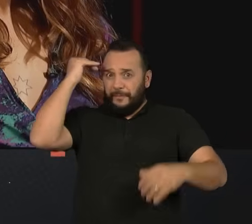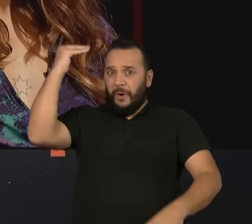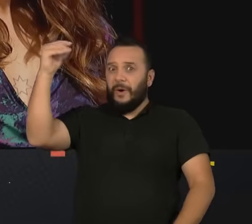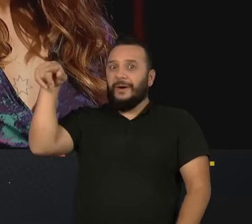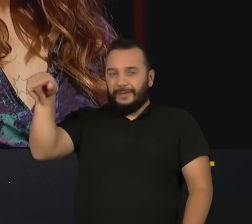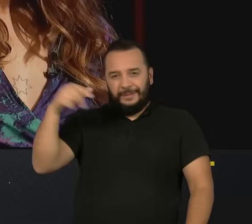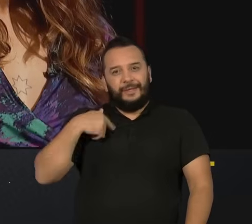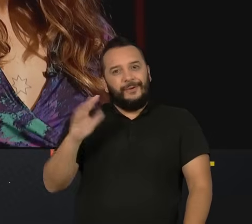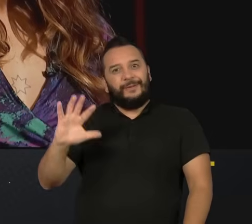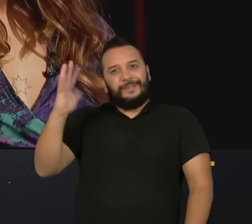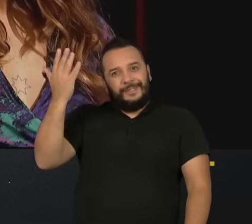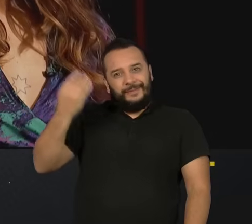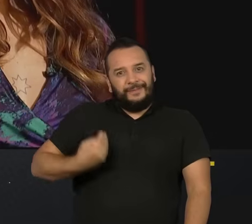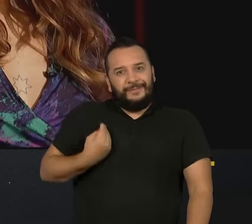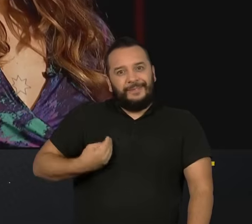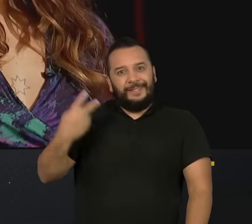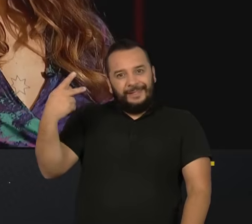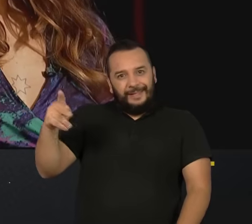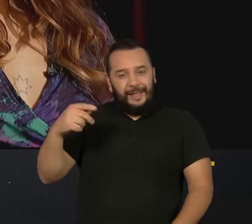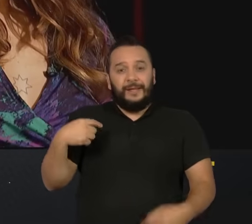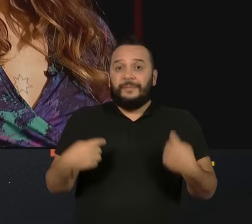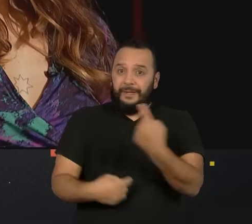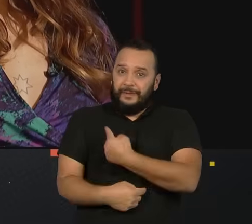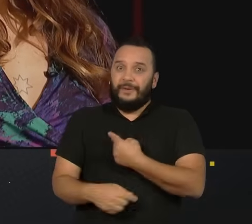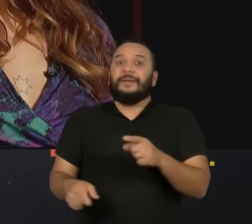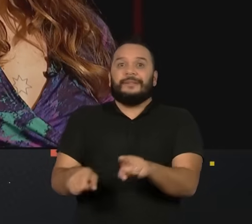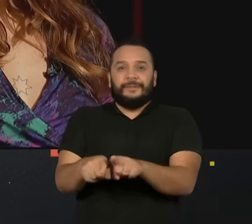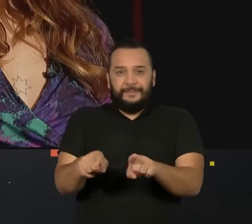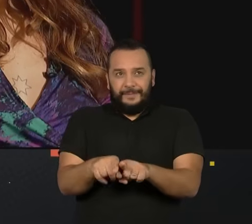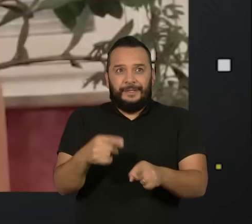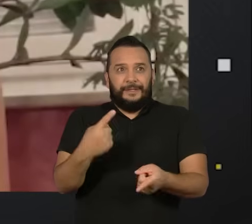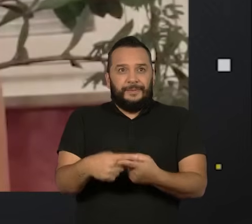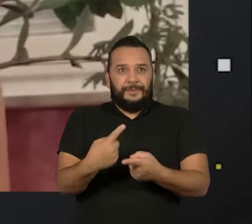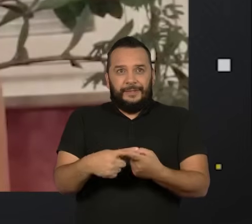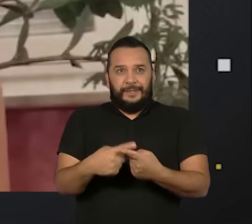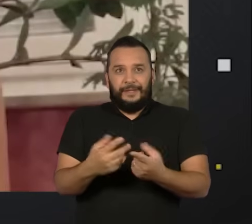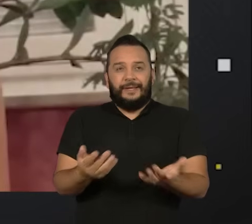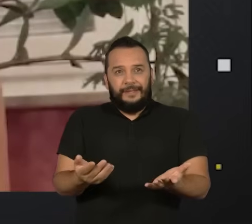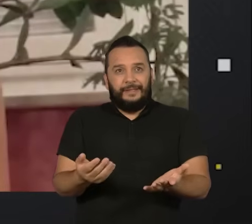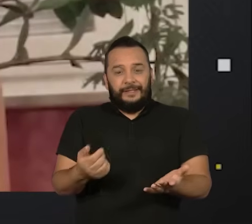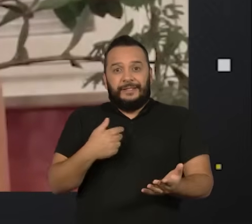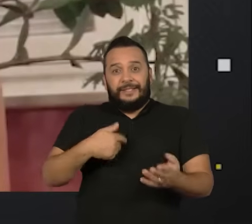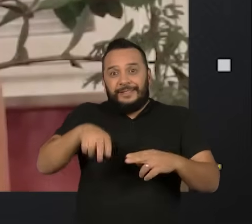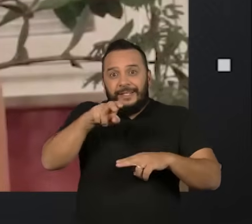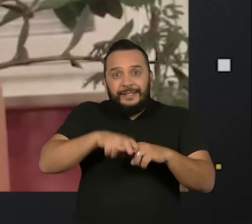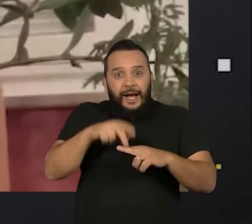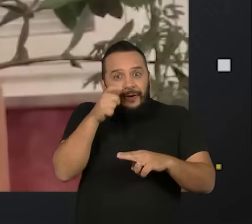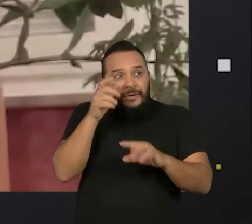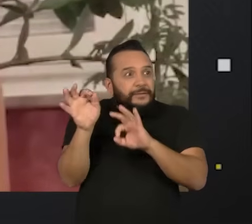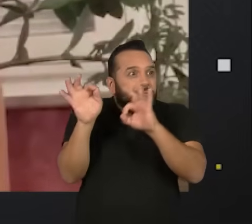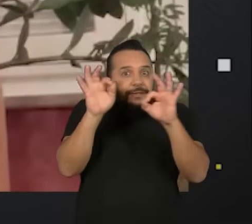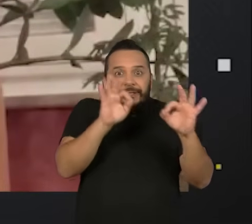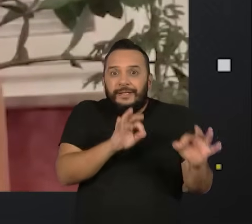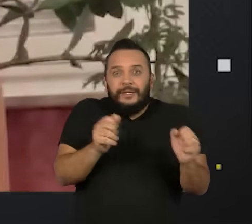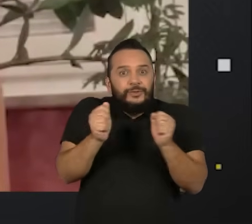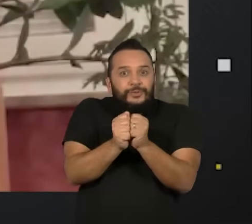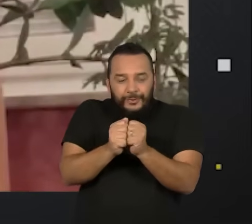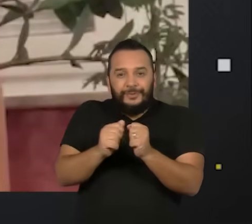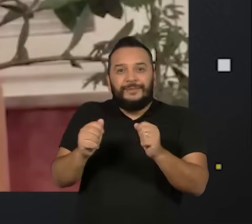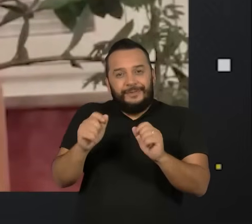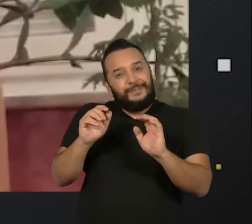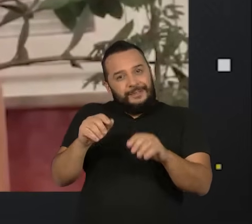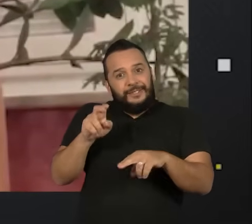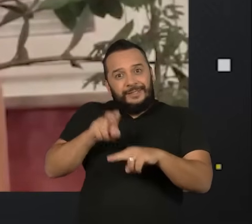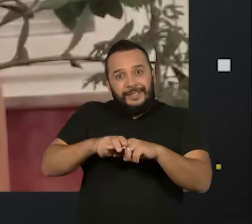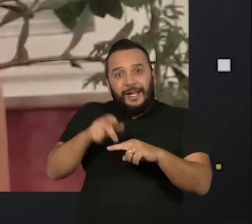acontecimento na vida dela, foi um acontecimento pra gente também, porque a gente se reunia pra ver todos os episódios. A gente assistia junto todos